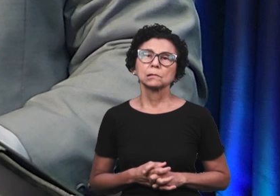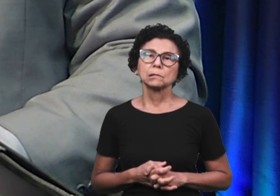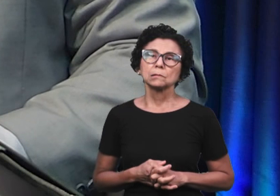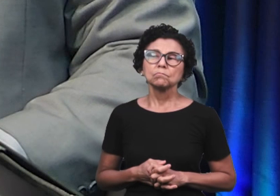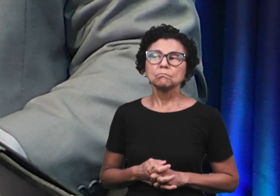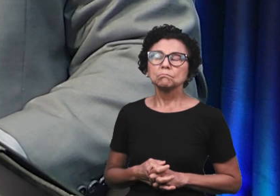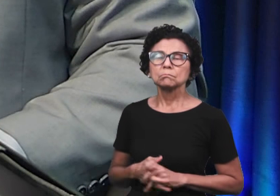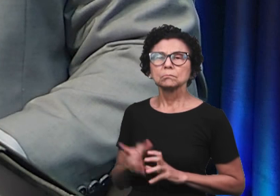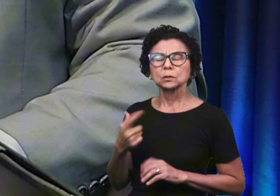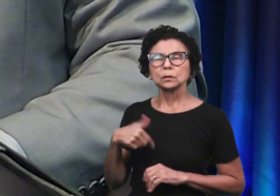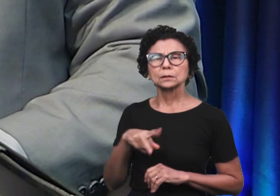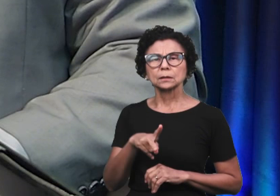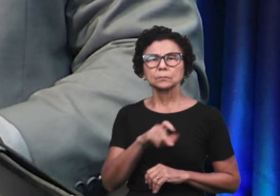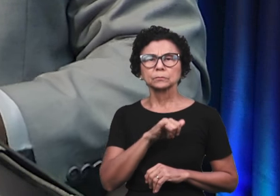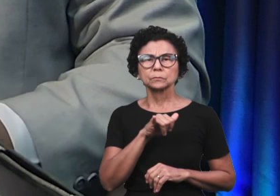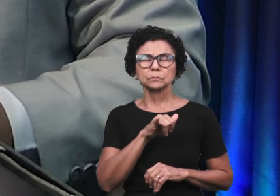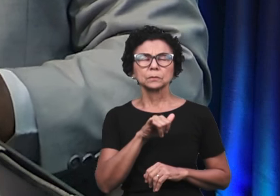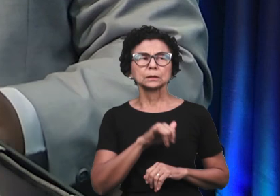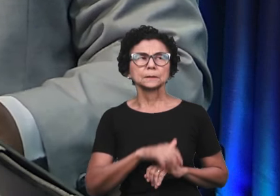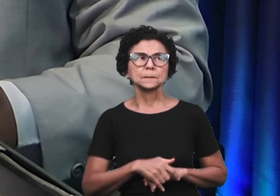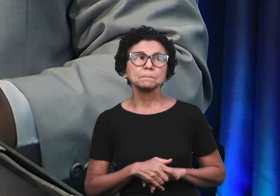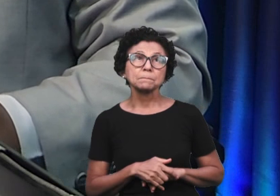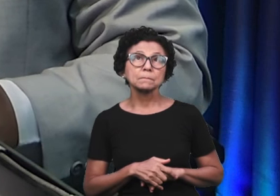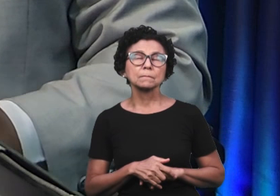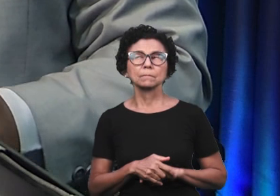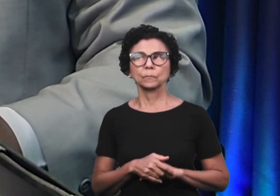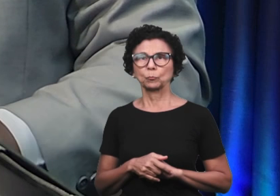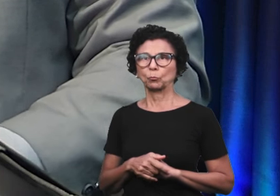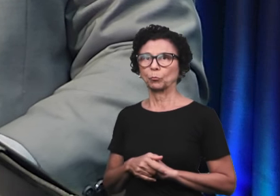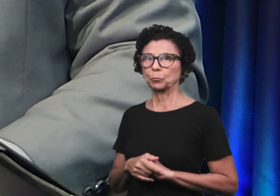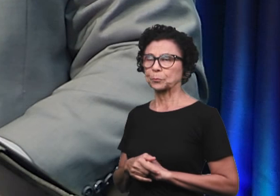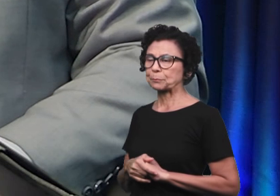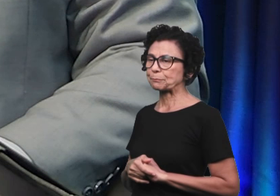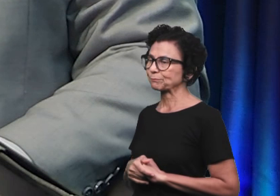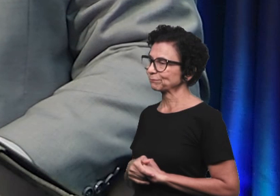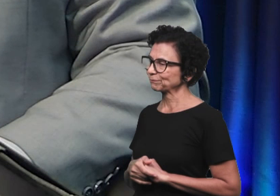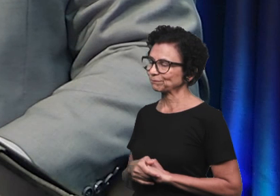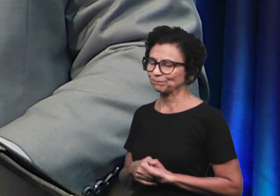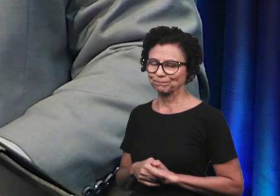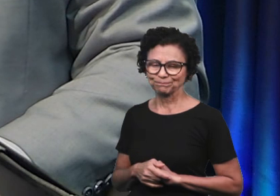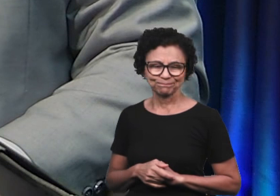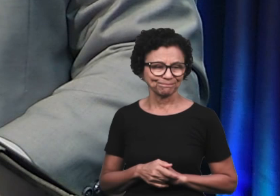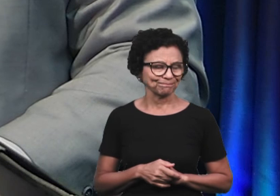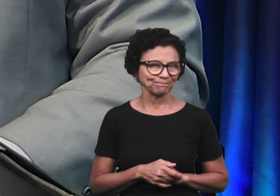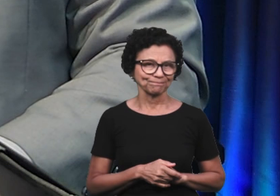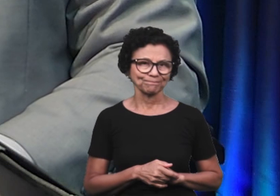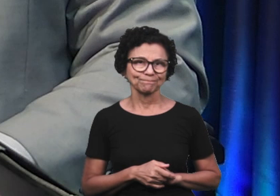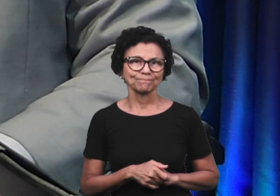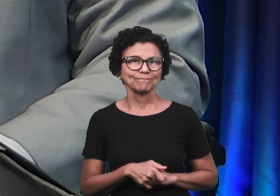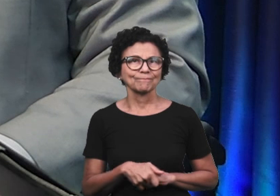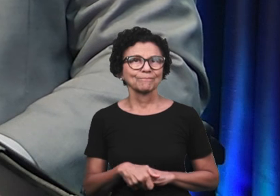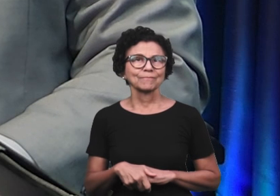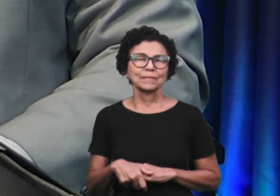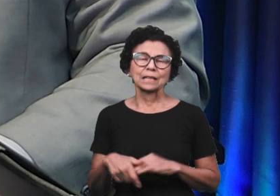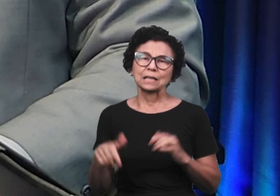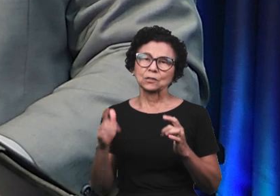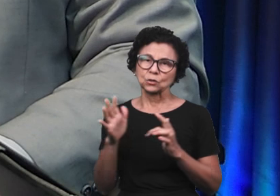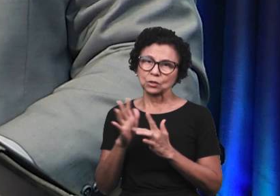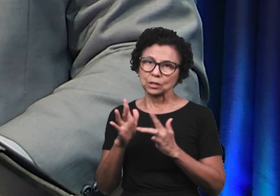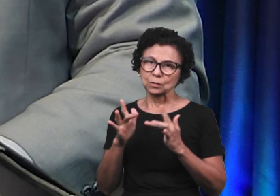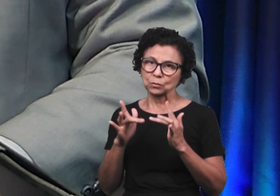Nós sempre falamos o seguinte, se Jesus não se revelar ao homem, o homem não tem